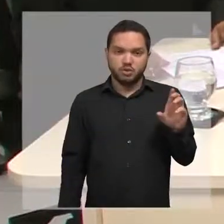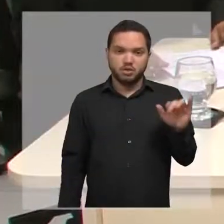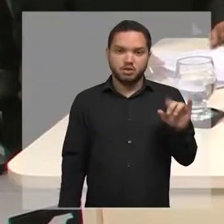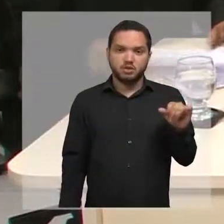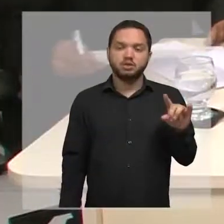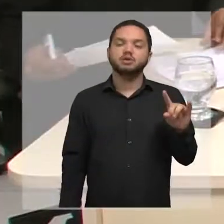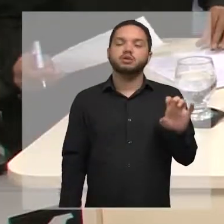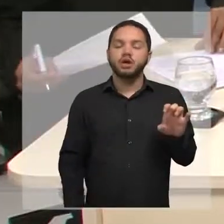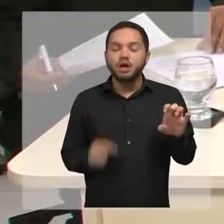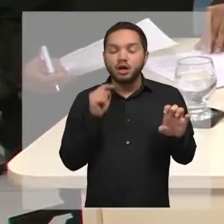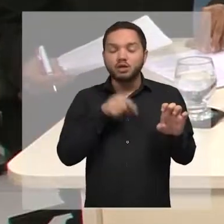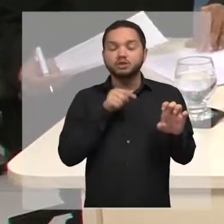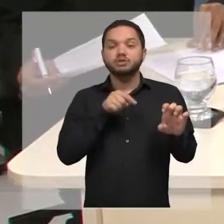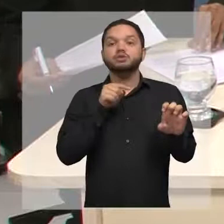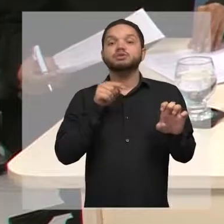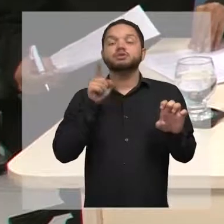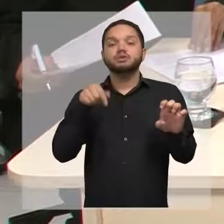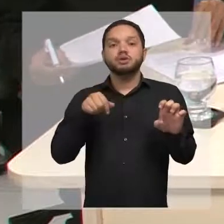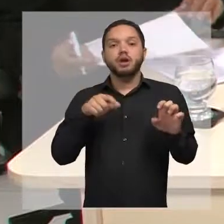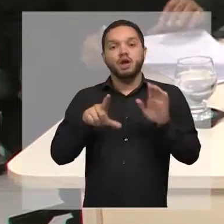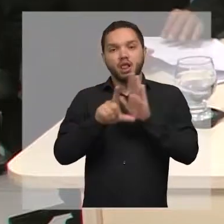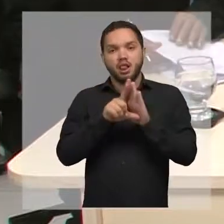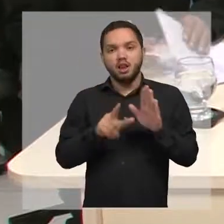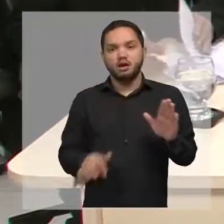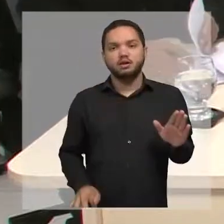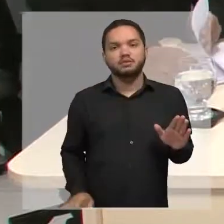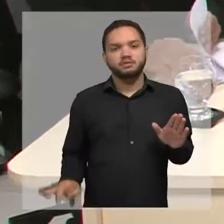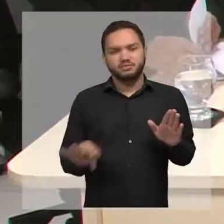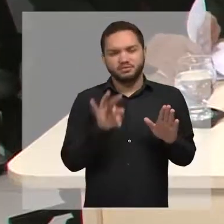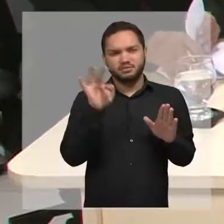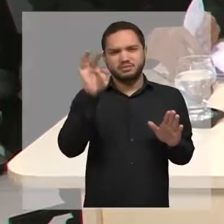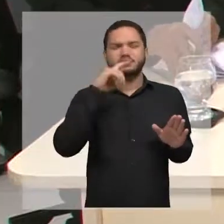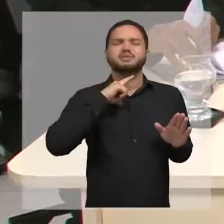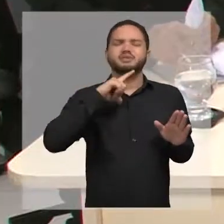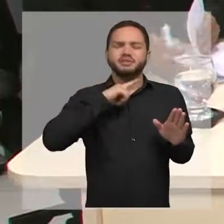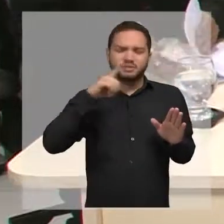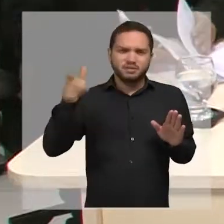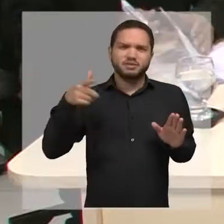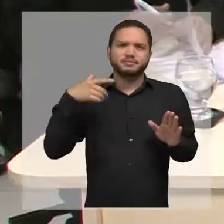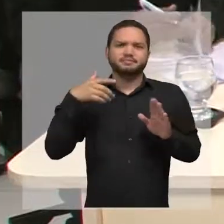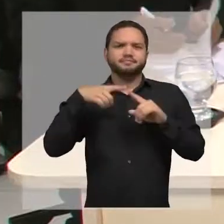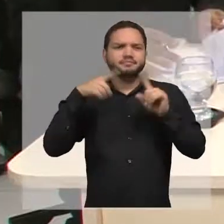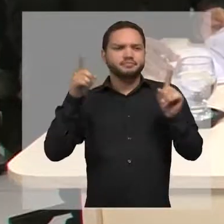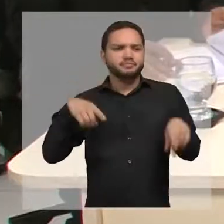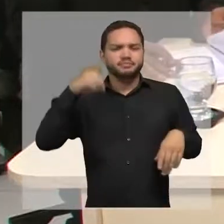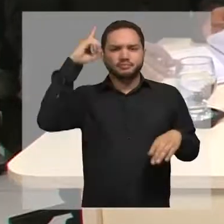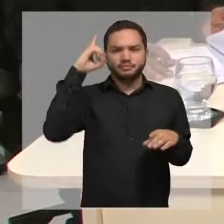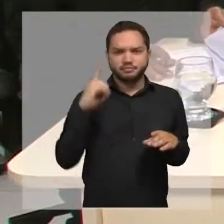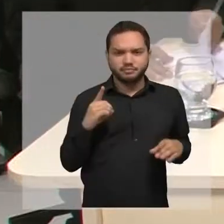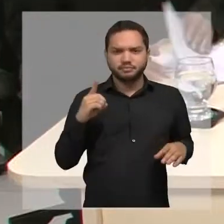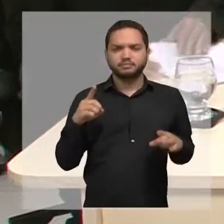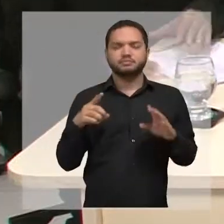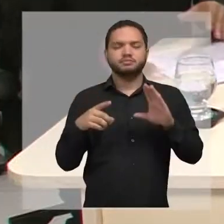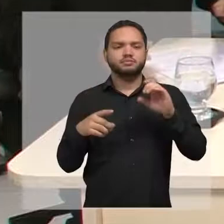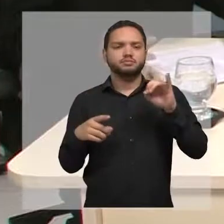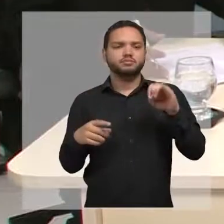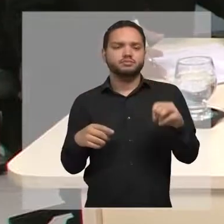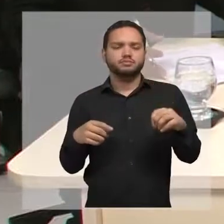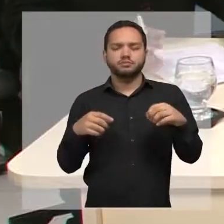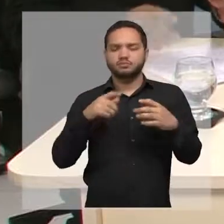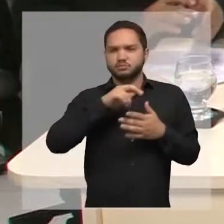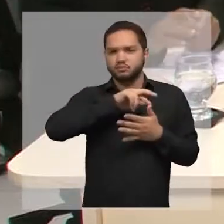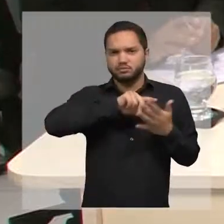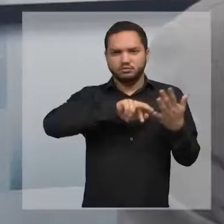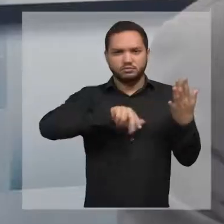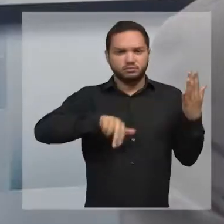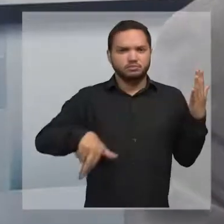e Posturas, nós temos que o Estatuto da Cidade, que é uma lei federal, que trata de todas essas normas como plano diretor, Código de Obras e